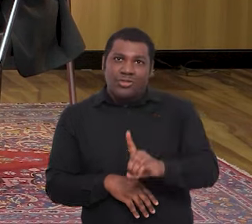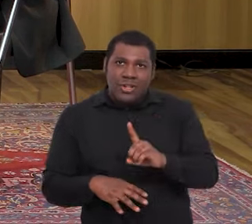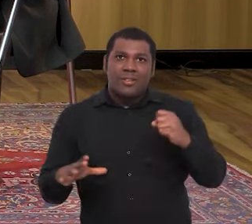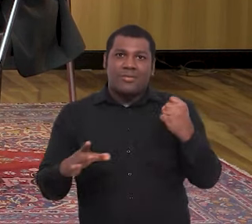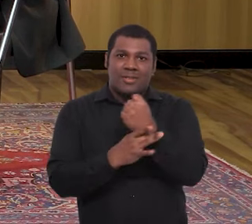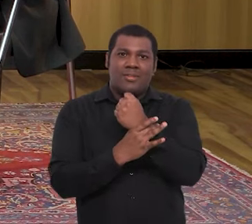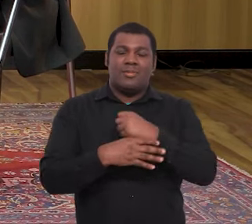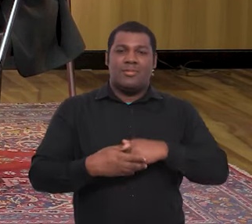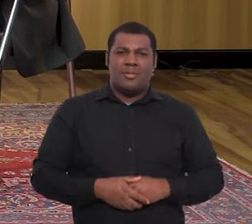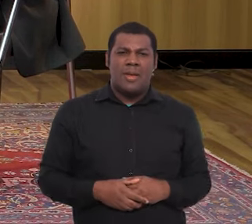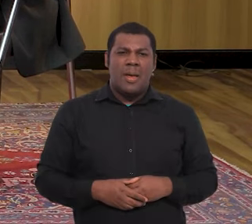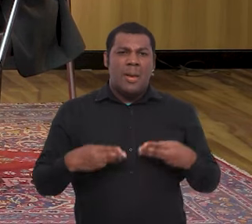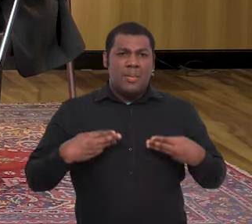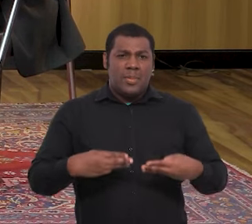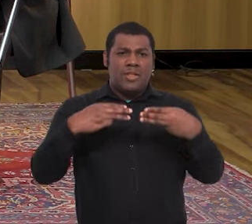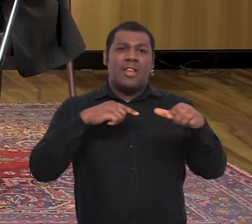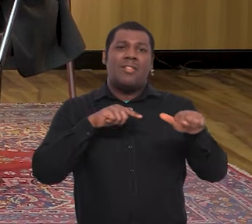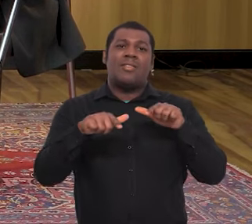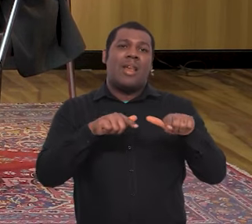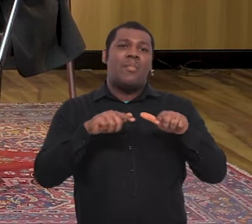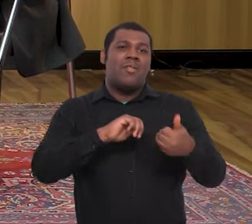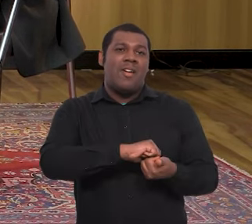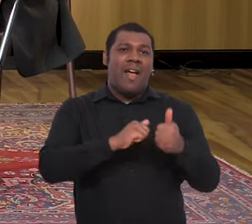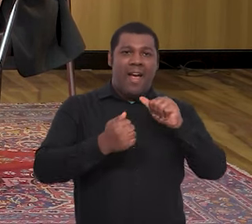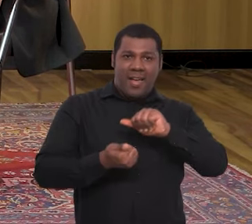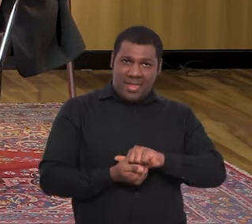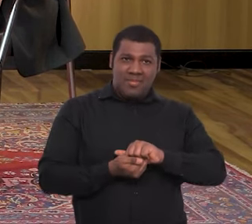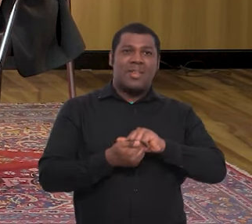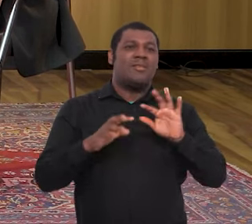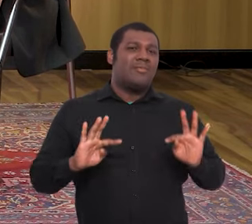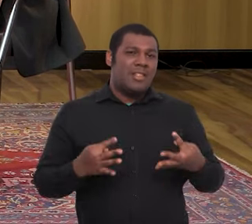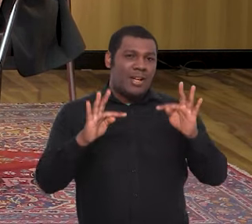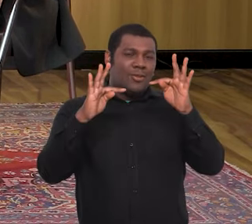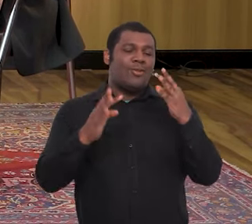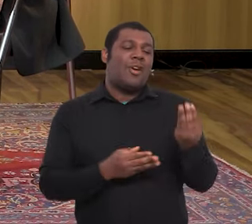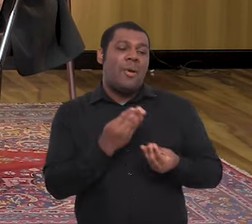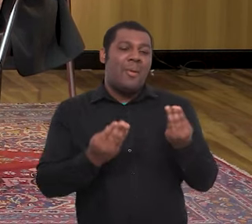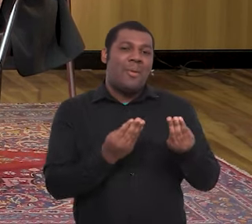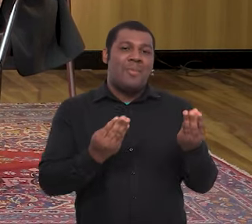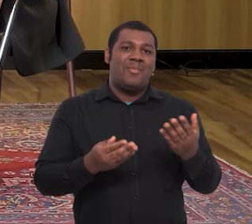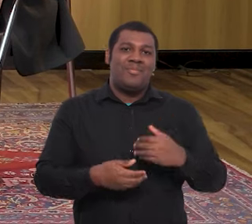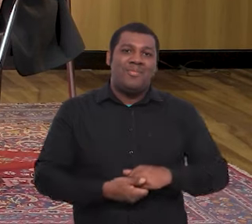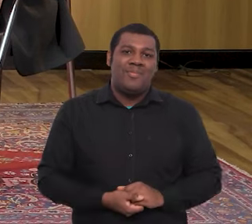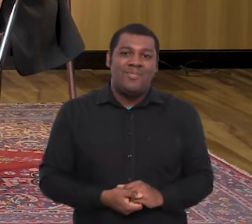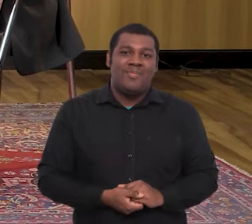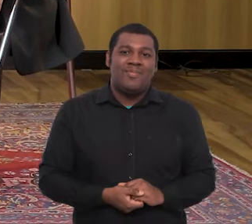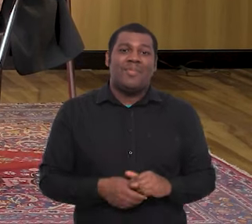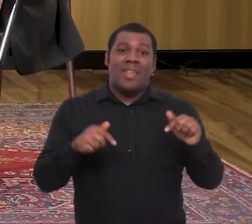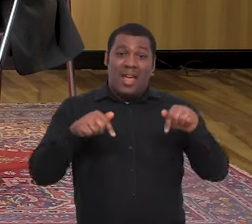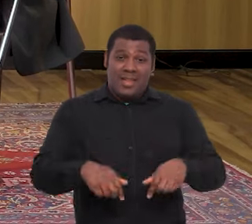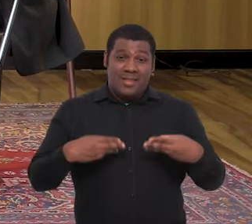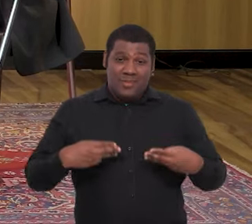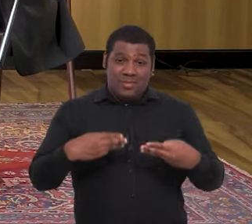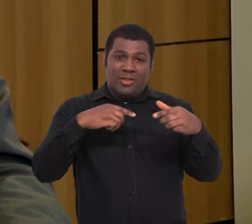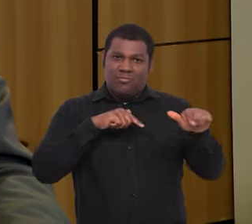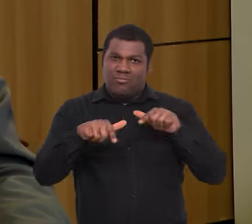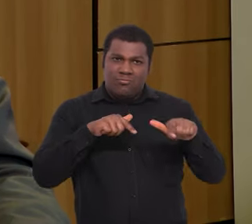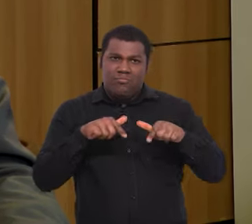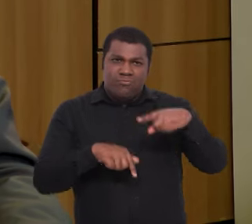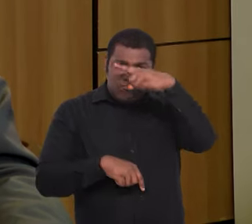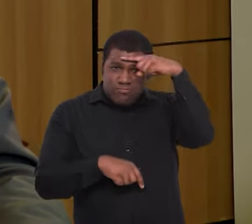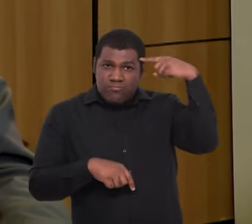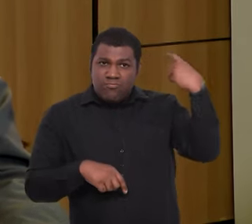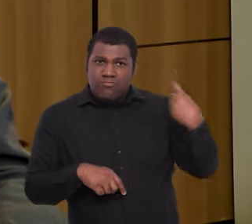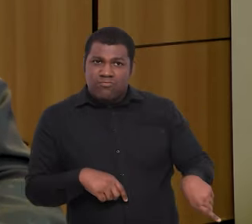como é que o ministério tá se planejando para lidar com esse novo mundo do trabalho nós estamos aqui sempre estudando